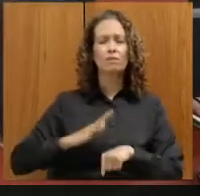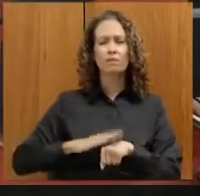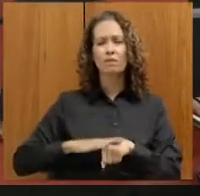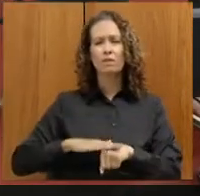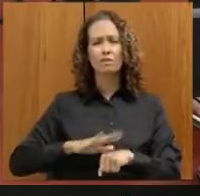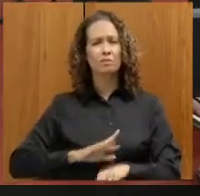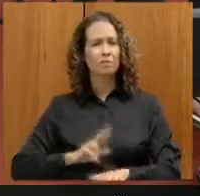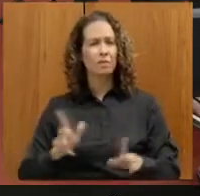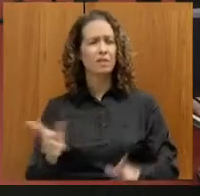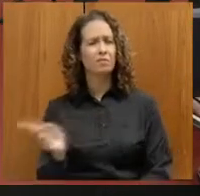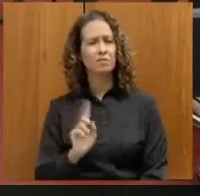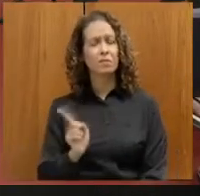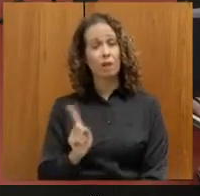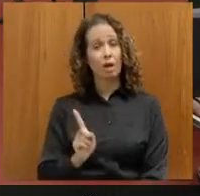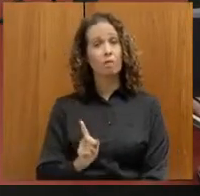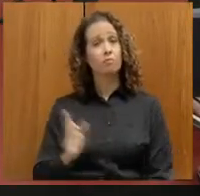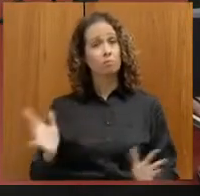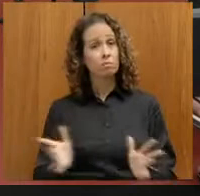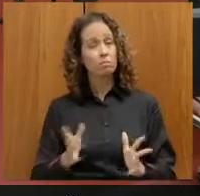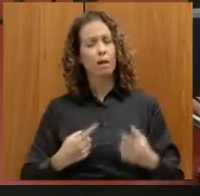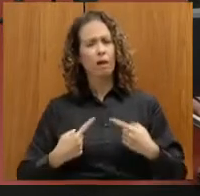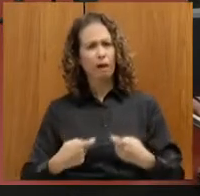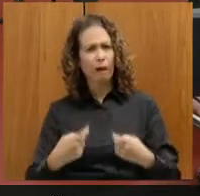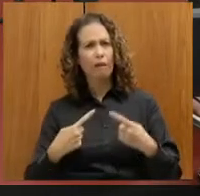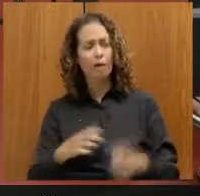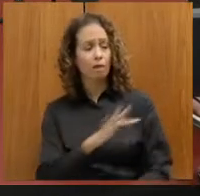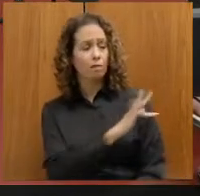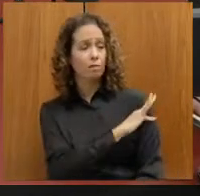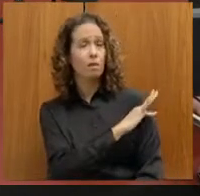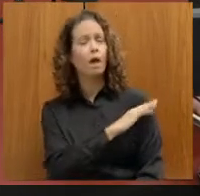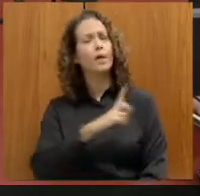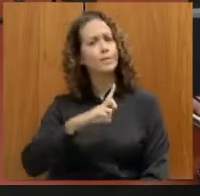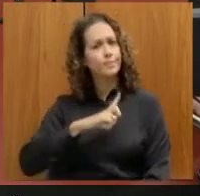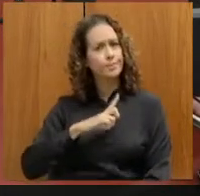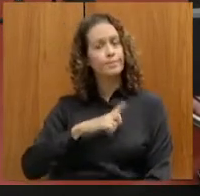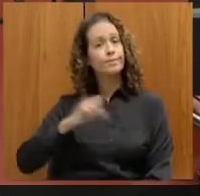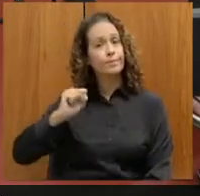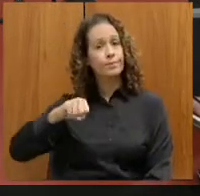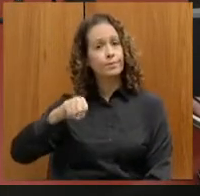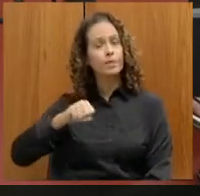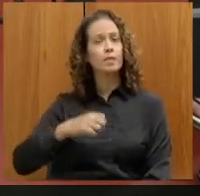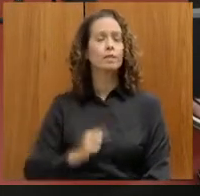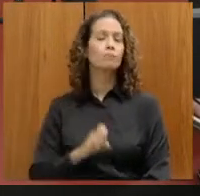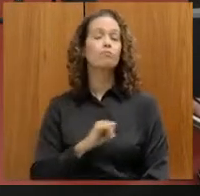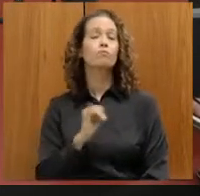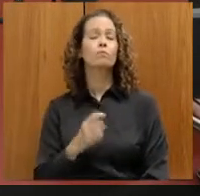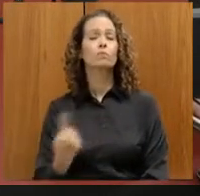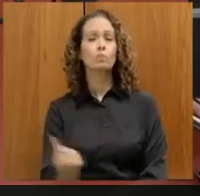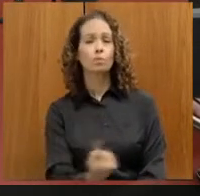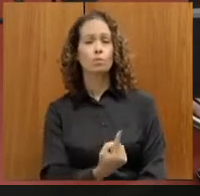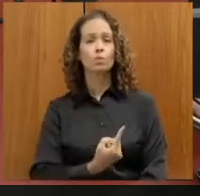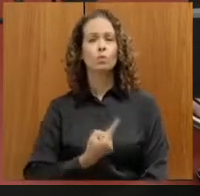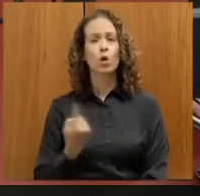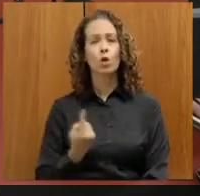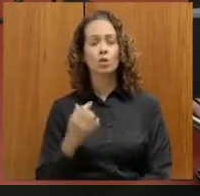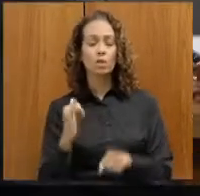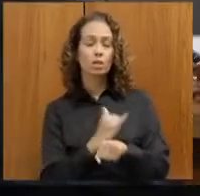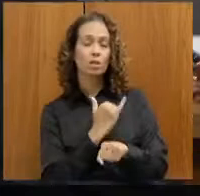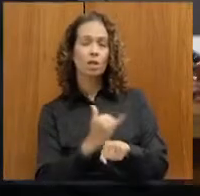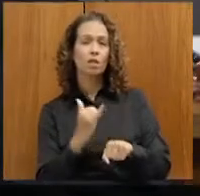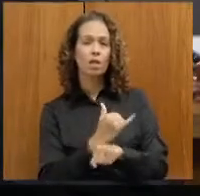existo sim a uma guerra fiscal a uma guerra fiscal se a gente não adotar ferramentas